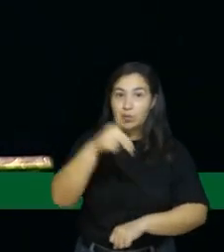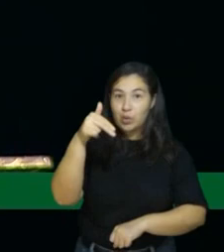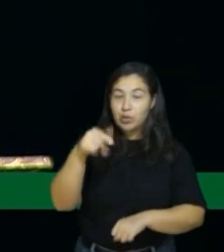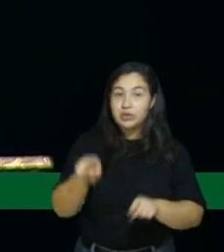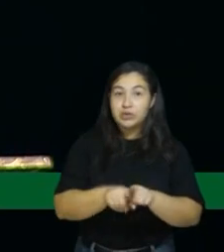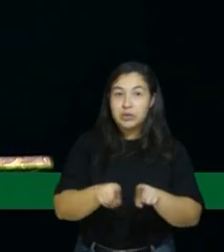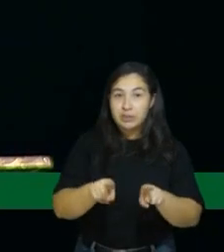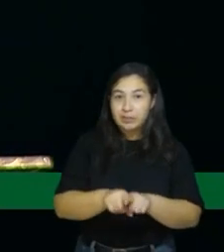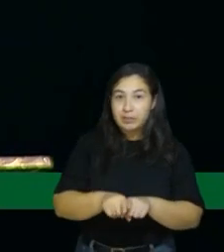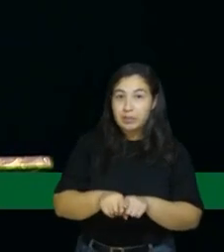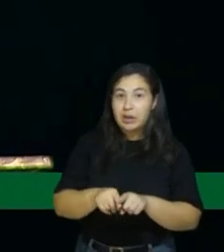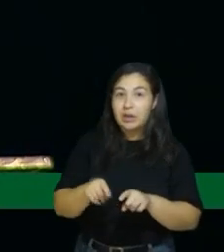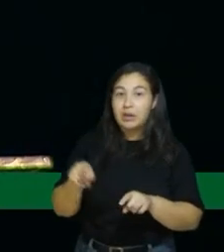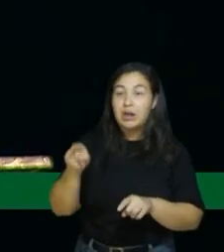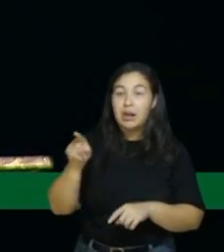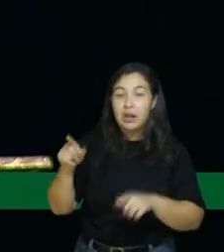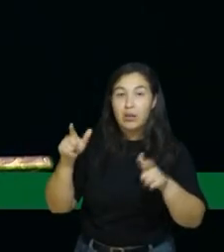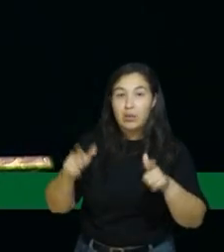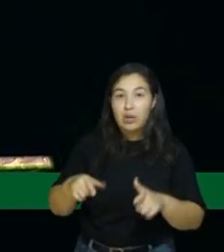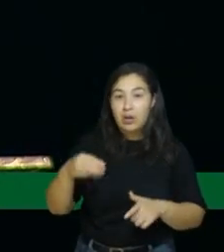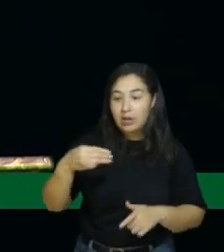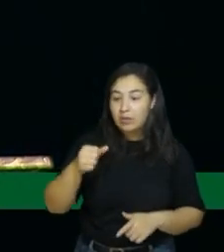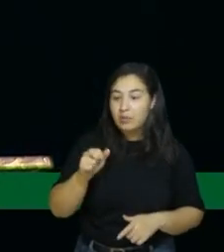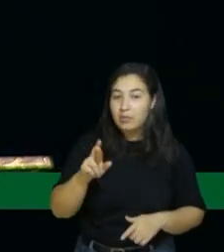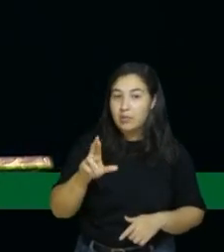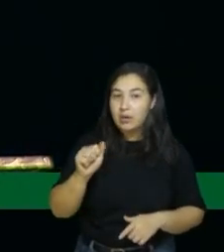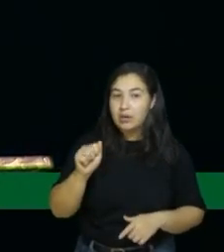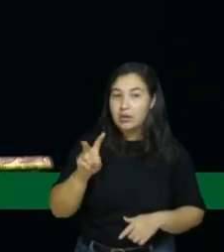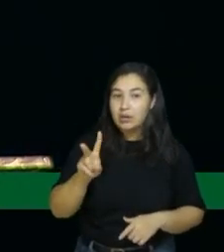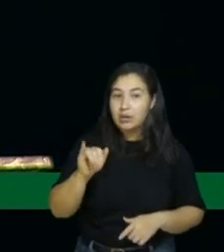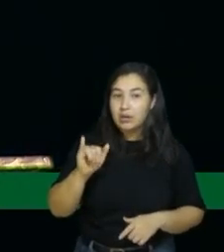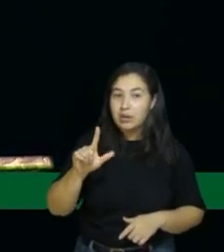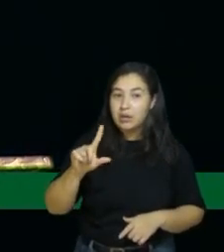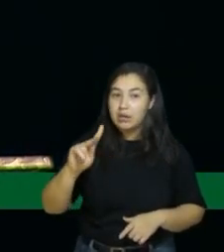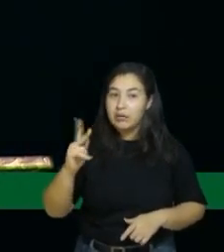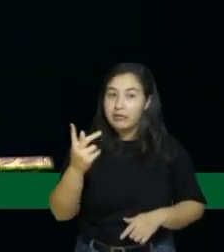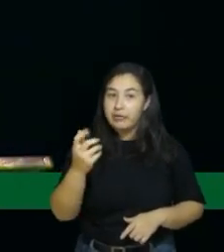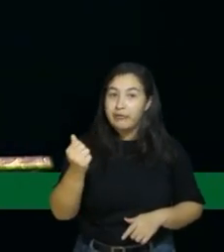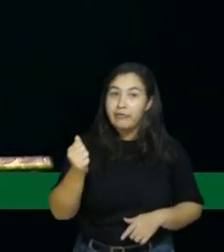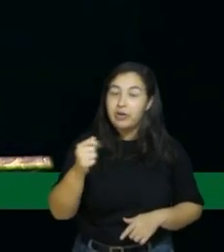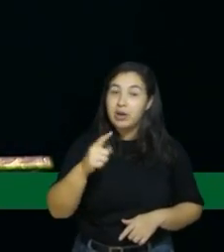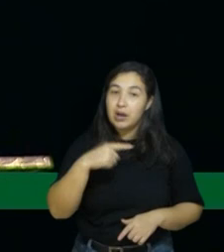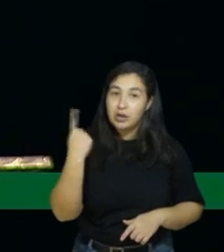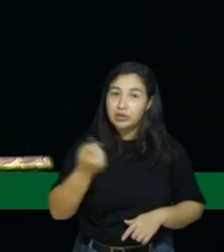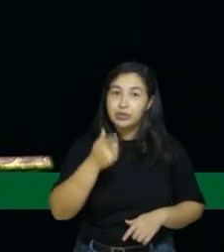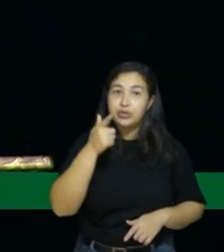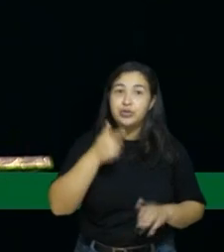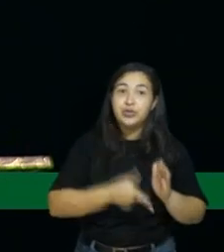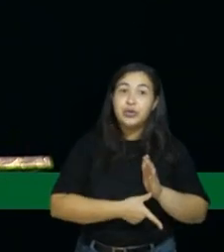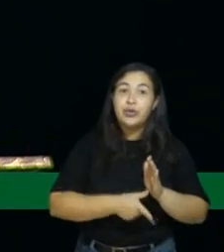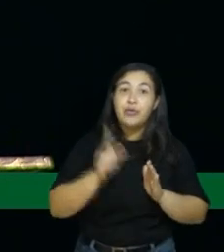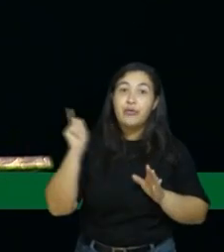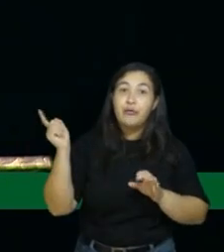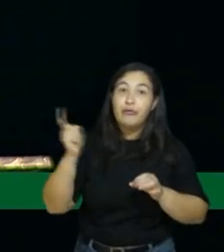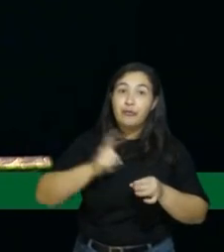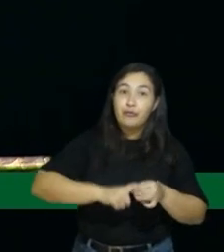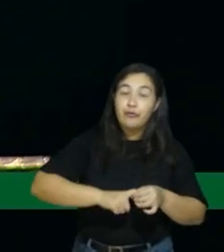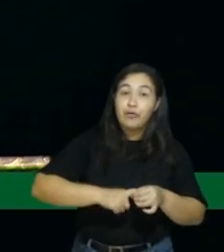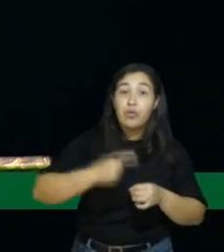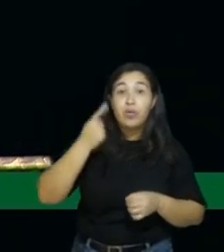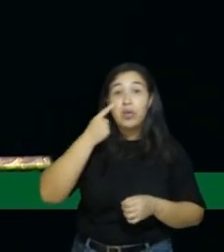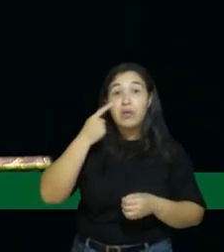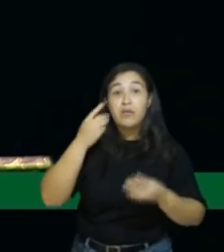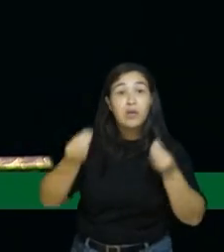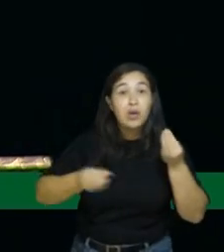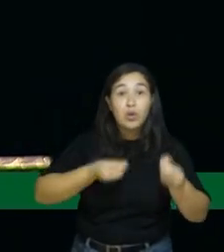Maravilha que a gente Deputado Maro de Nadal Presidente a gente volte a pelp que está na Assembleia Legislativa pelo